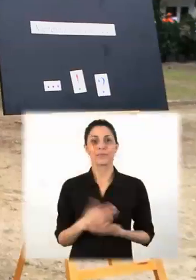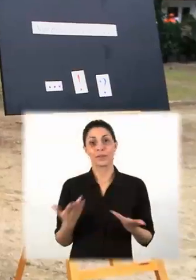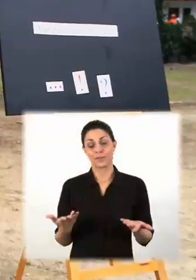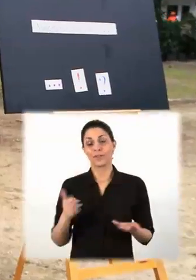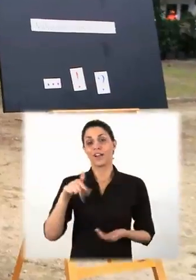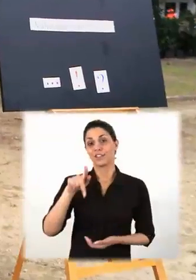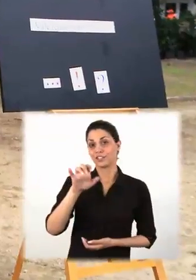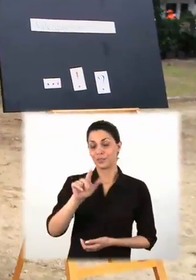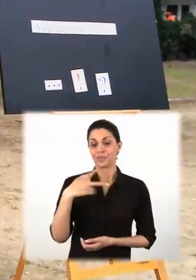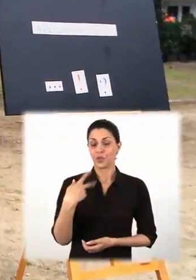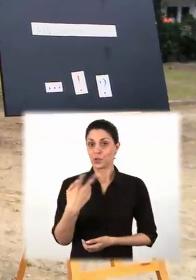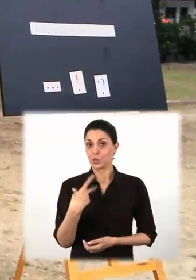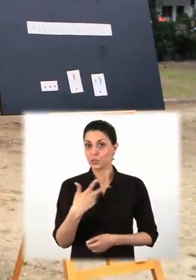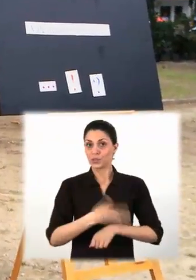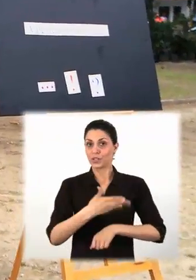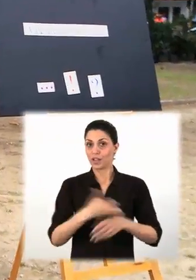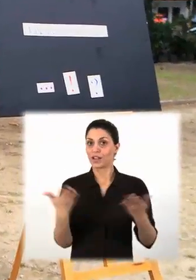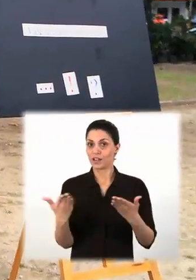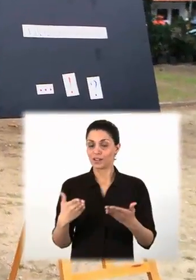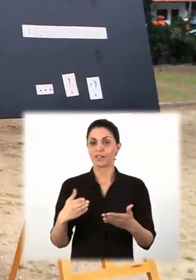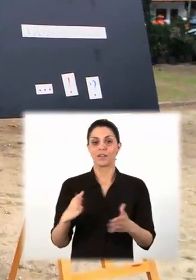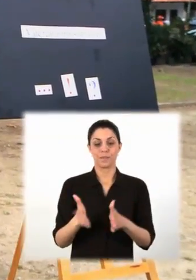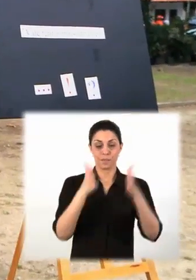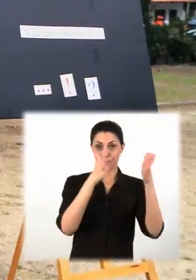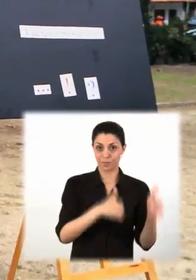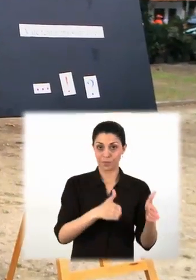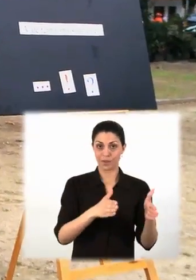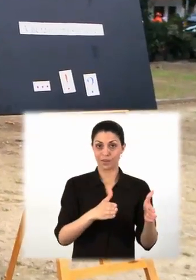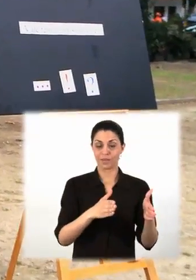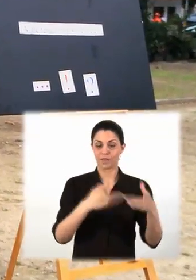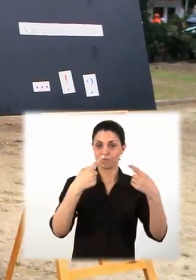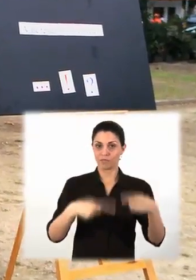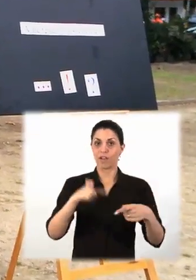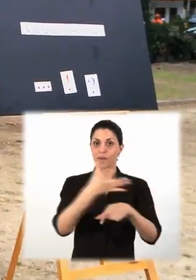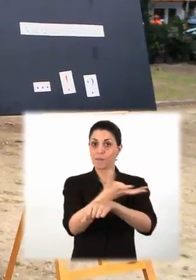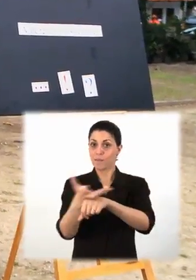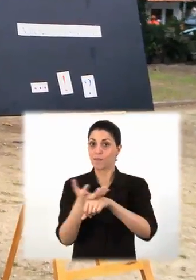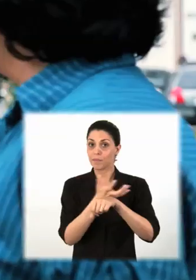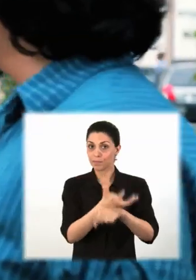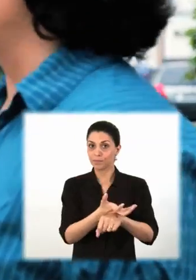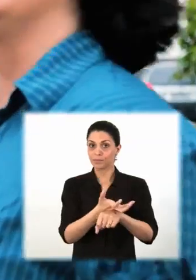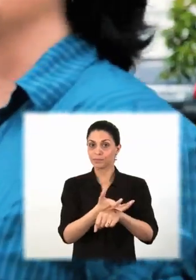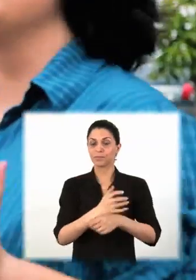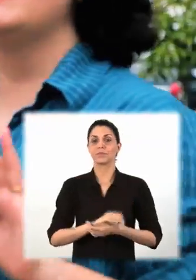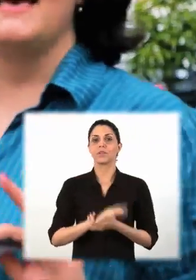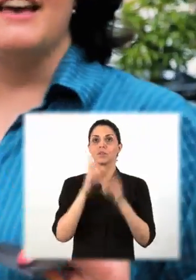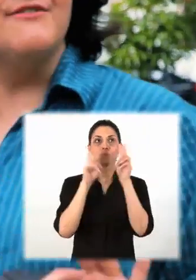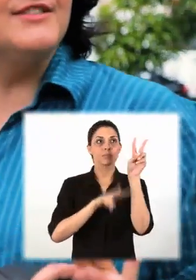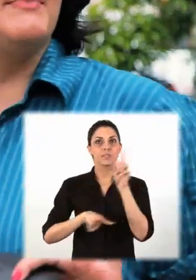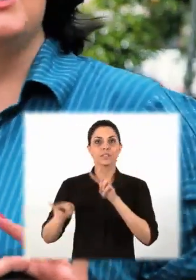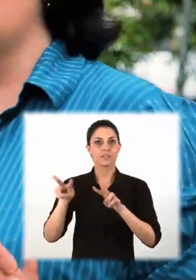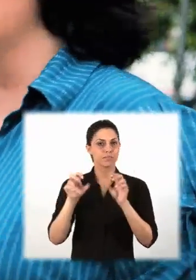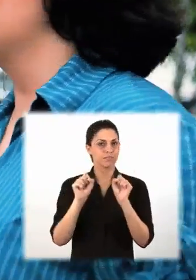Bom, Ângela, o nosso laboratório agora, dessa primeira etapa do nosso desafio, é essa praça. Então